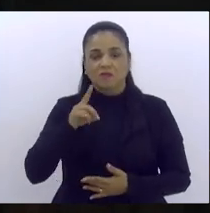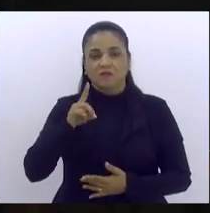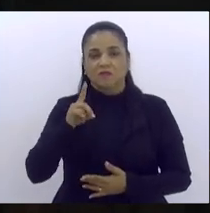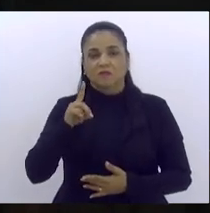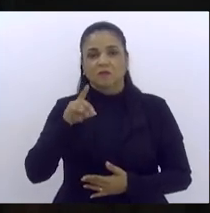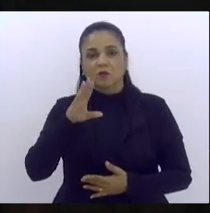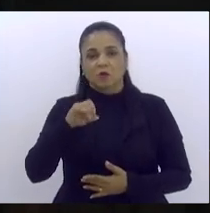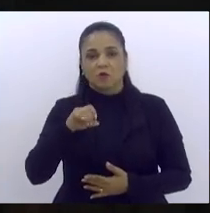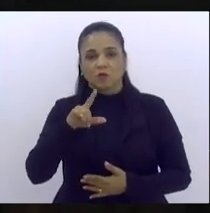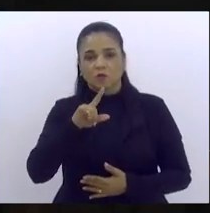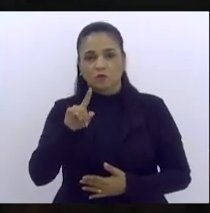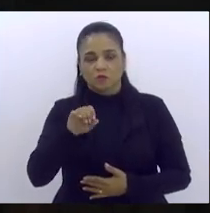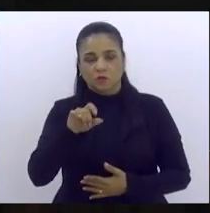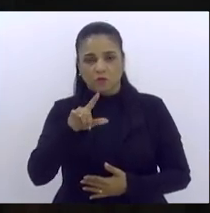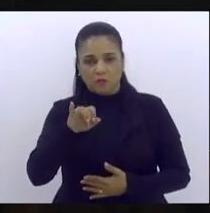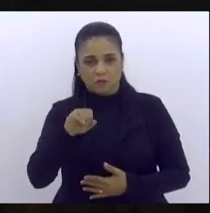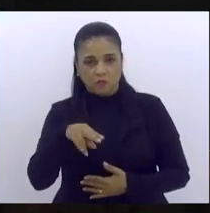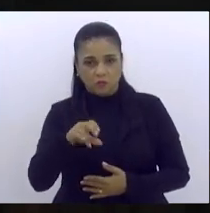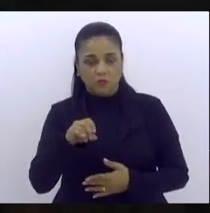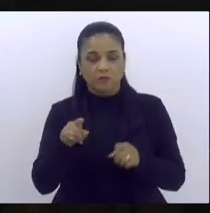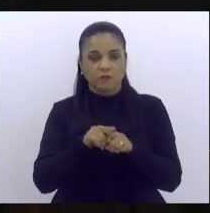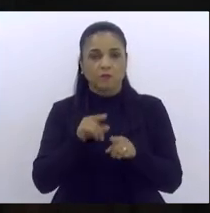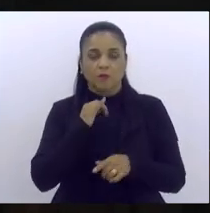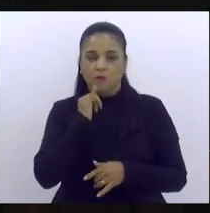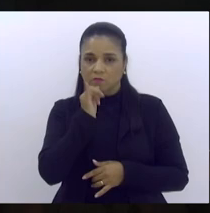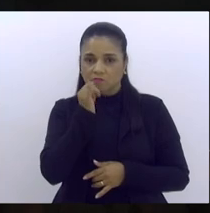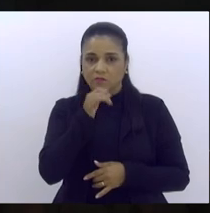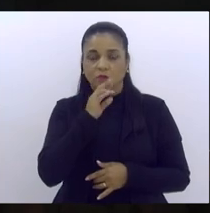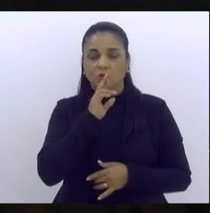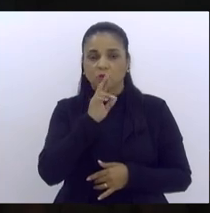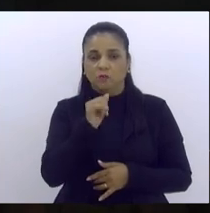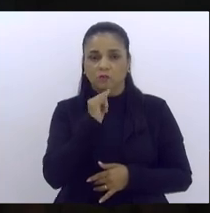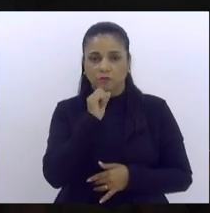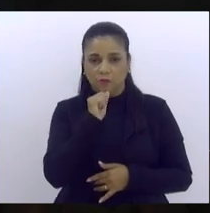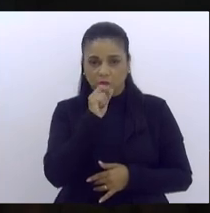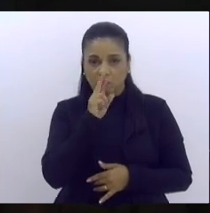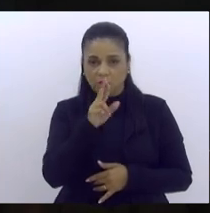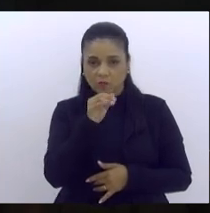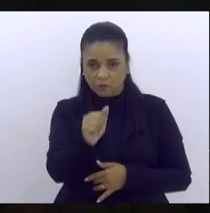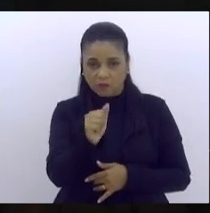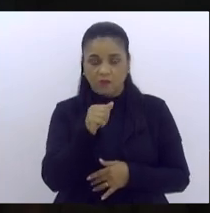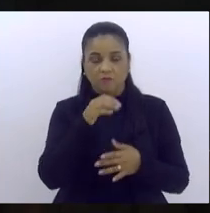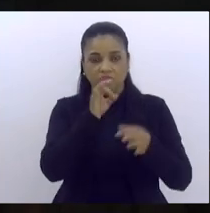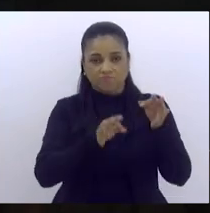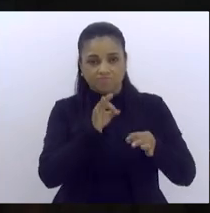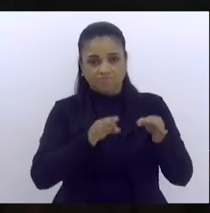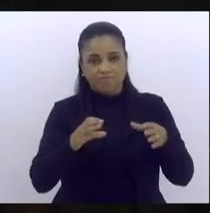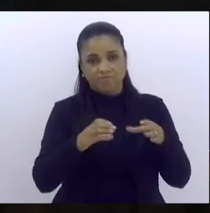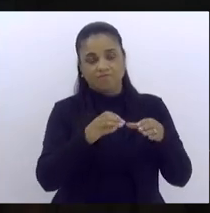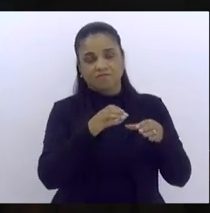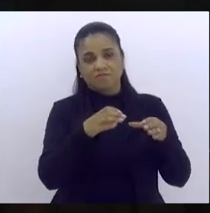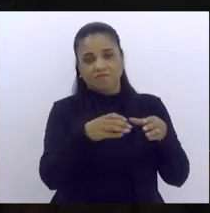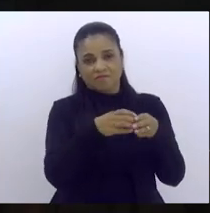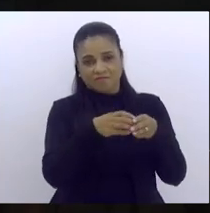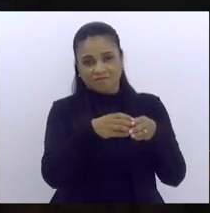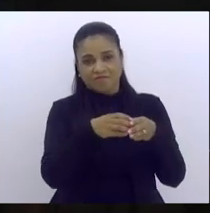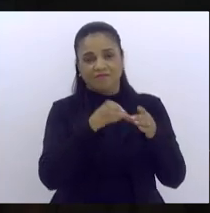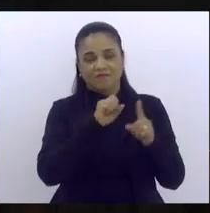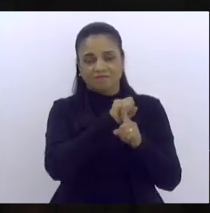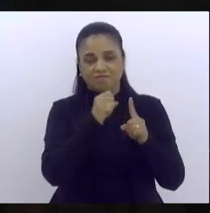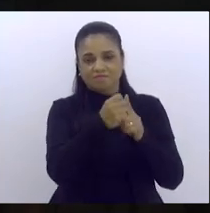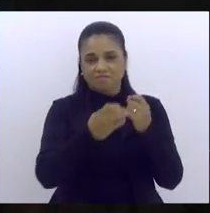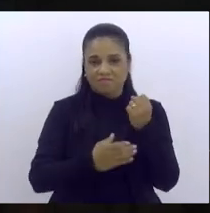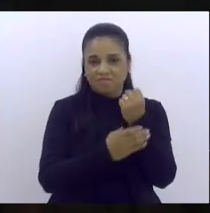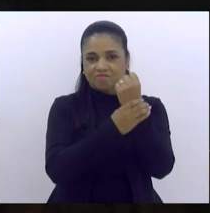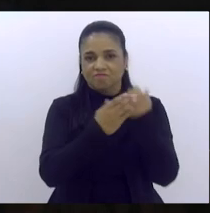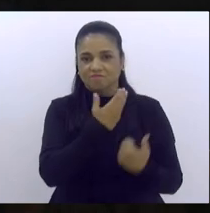Balbi e Rodrigo Amorim. Pendendo de pareceres das comissões de Constituição e Justiça, de Trabalho, Legislação Social, Seguridade Social,